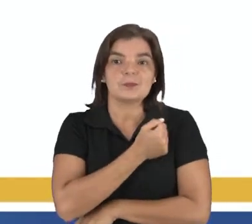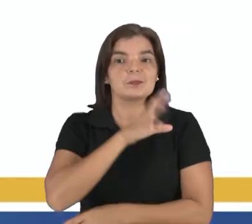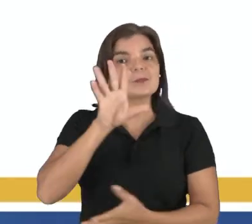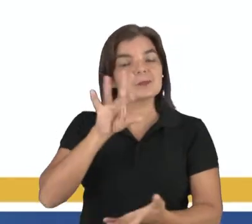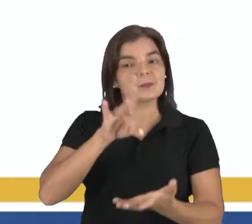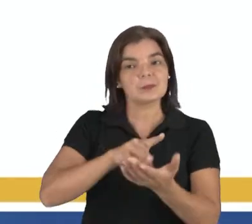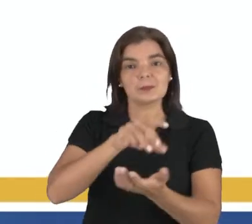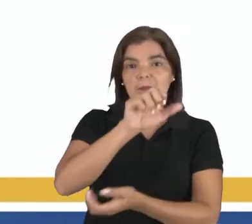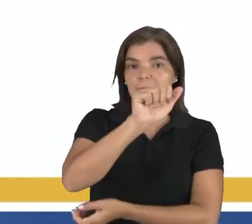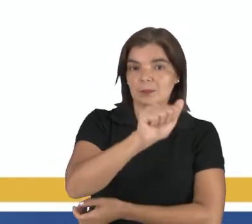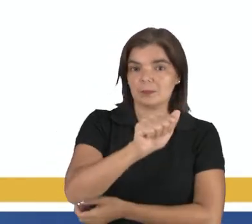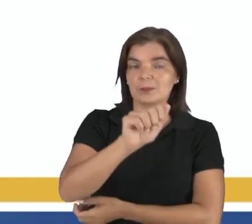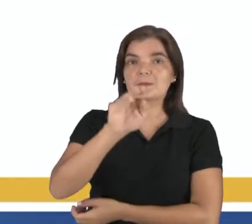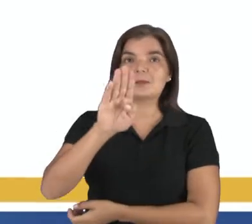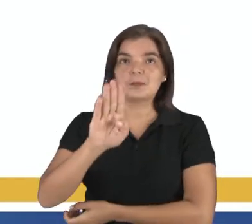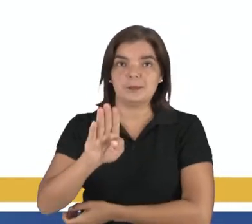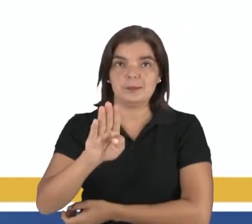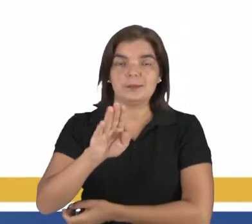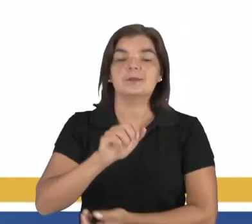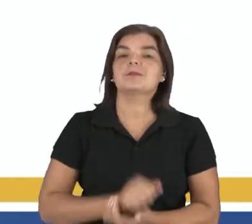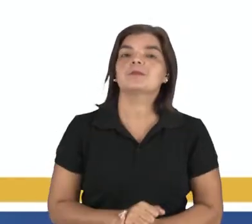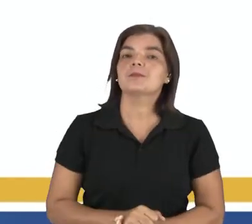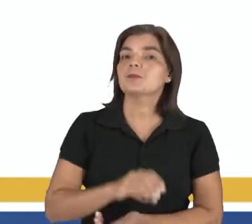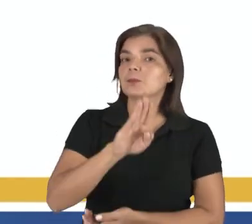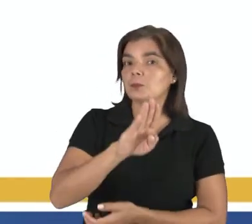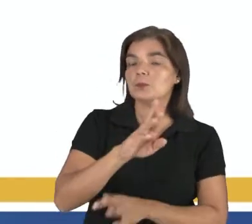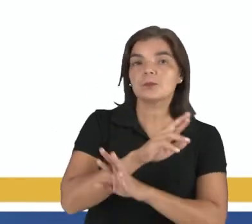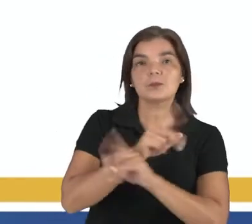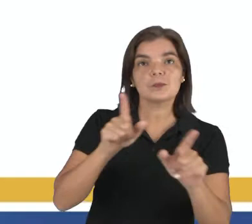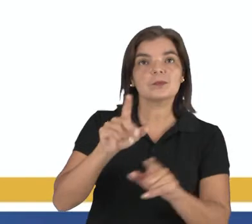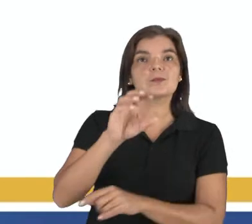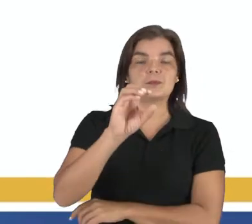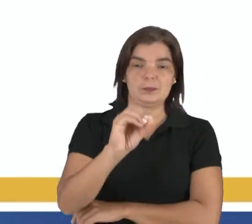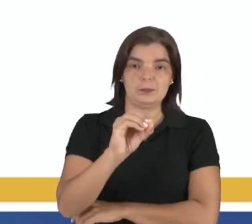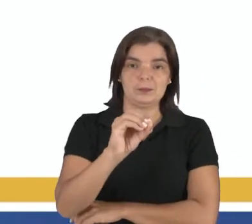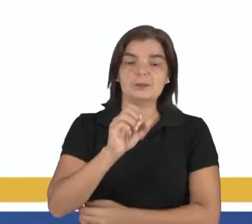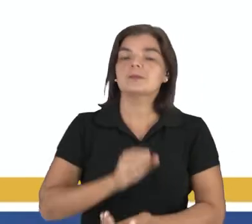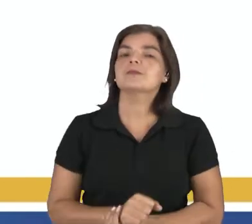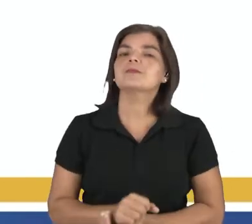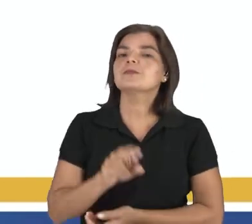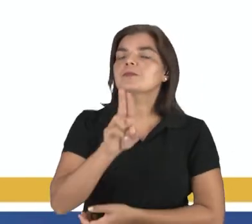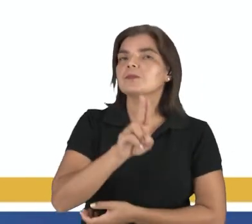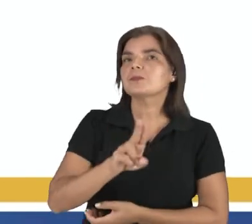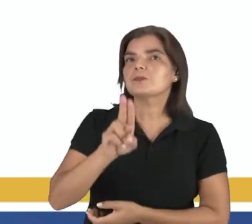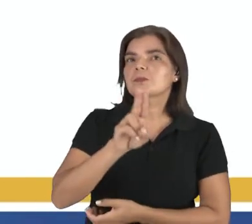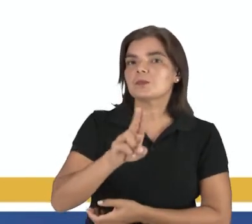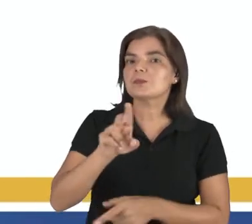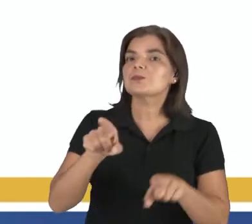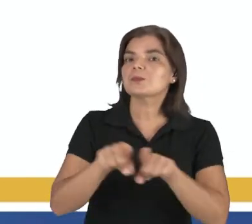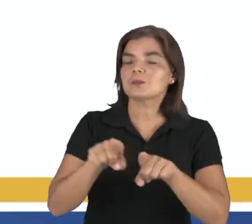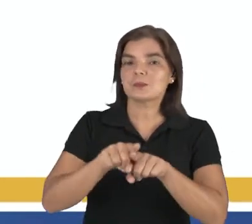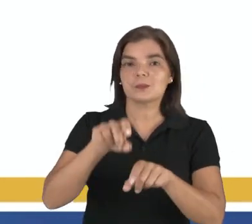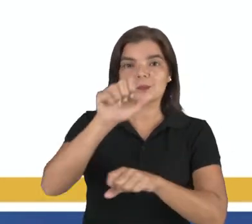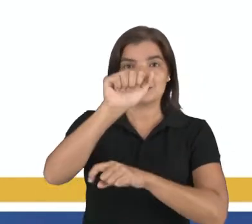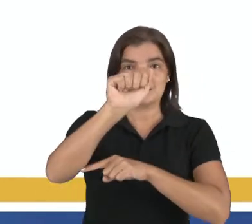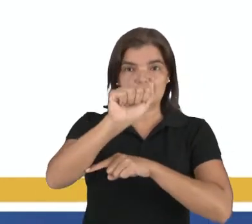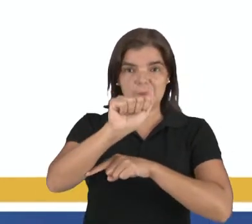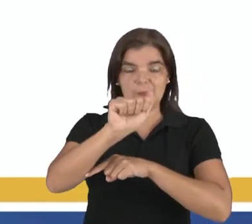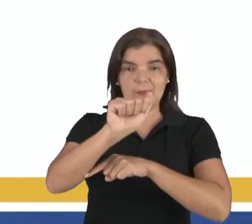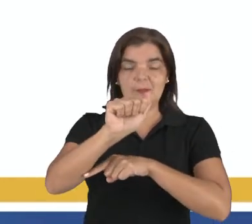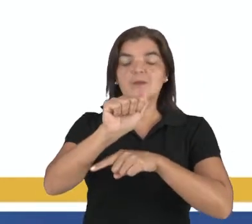números reais, A e B, com um B diferente de zero. Comumente nós